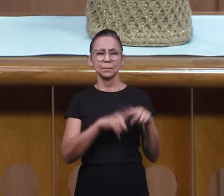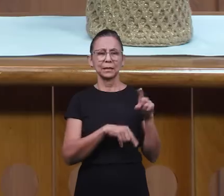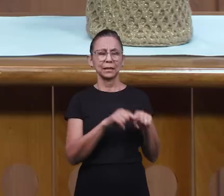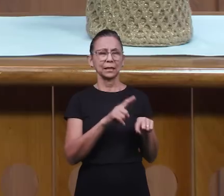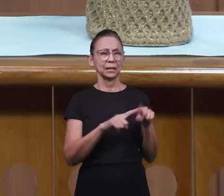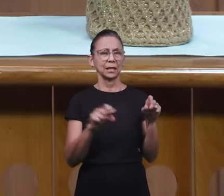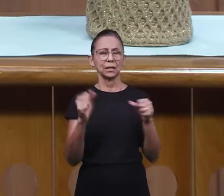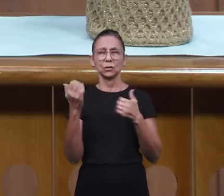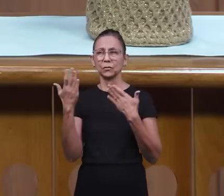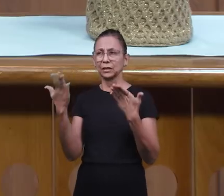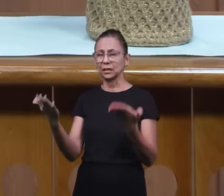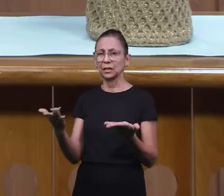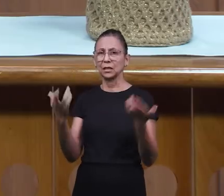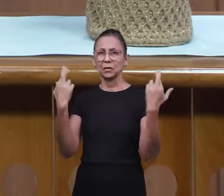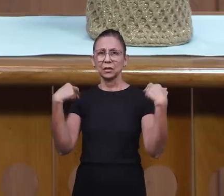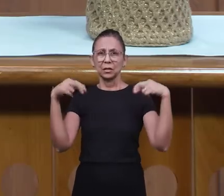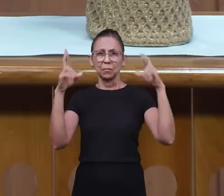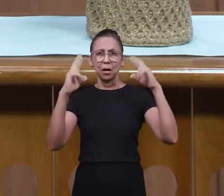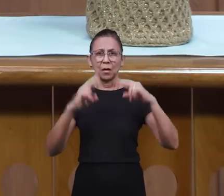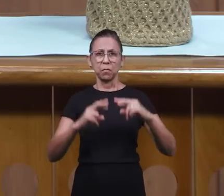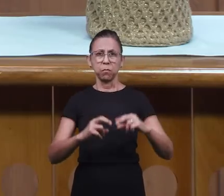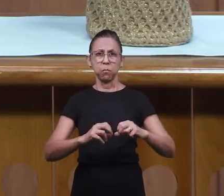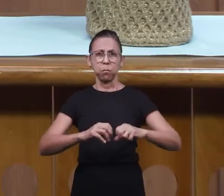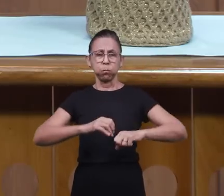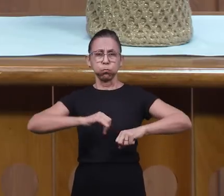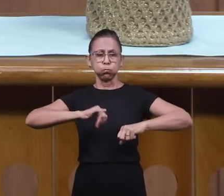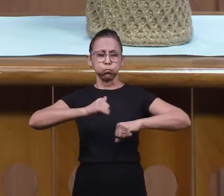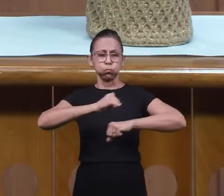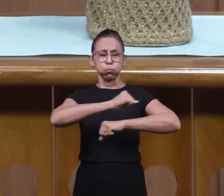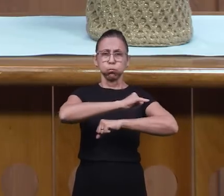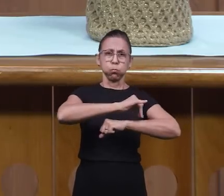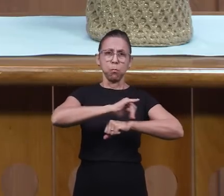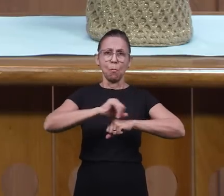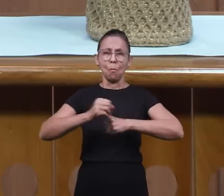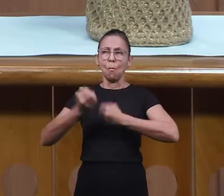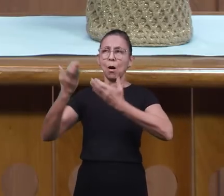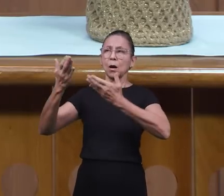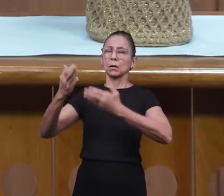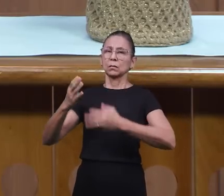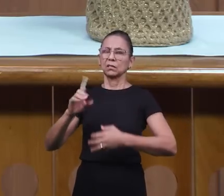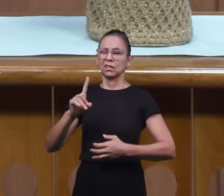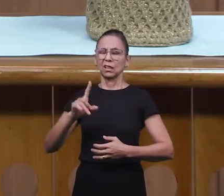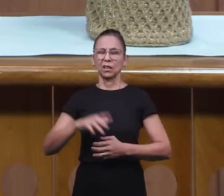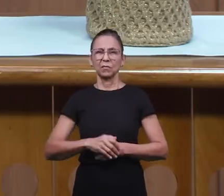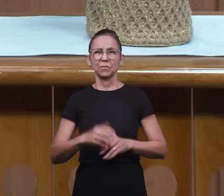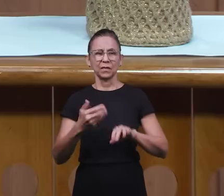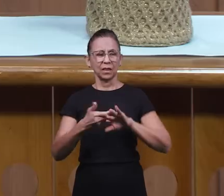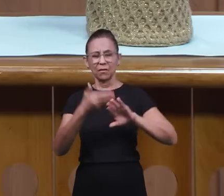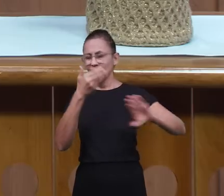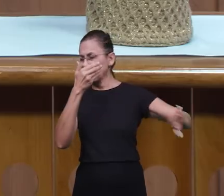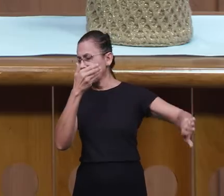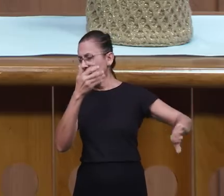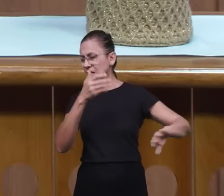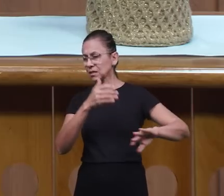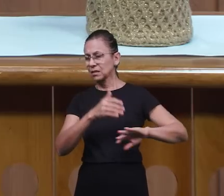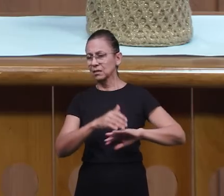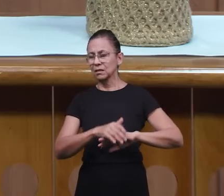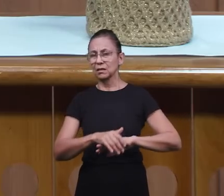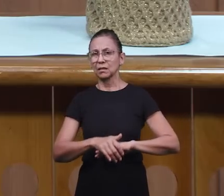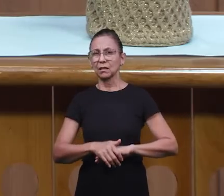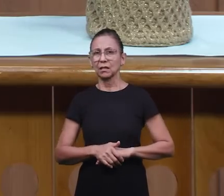ofertas pacíficas de vossos animais gordos. E ele termina dizendo: afasta de mim